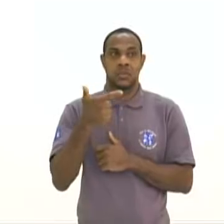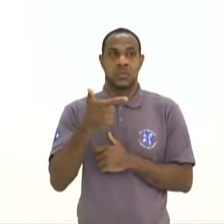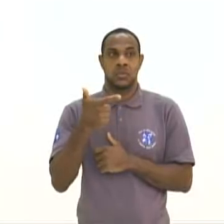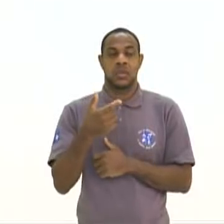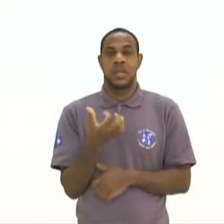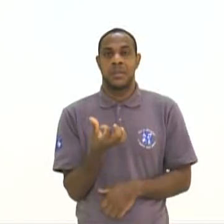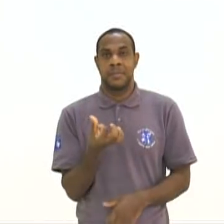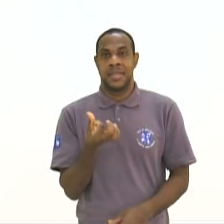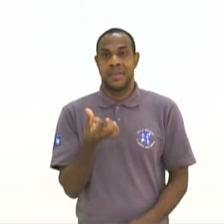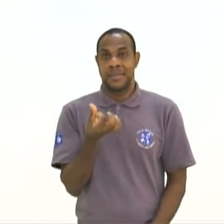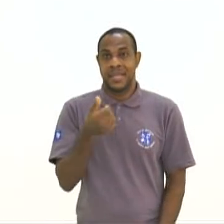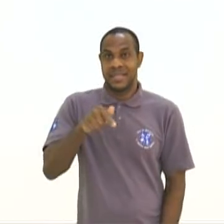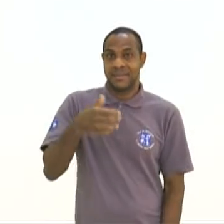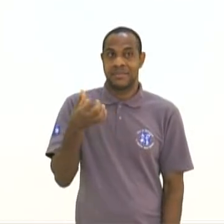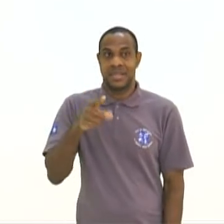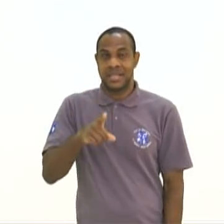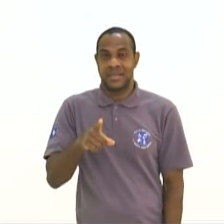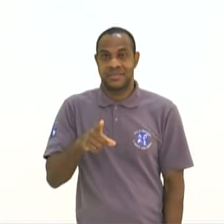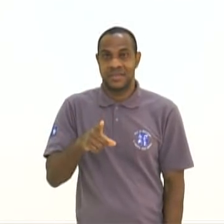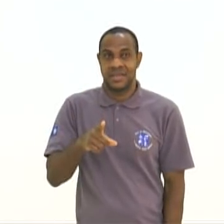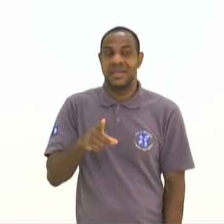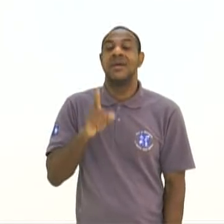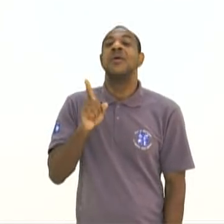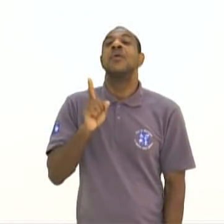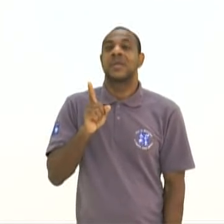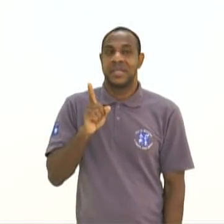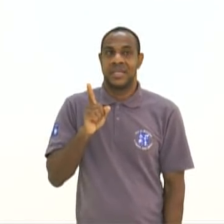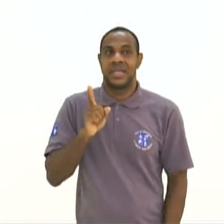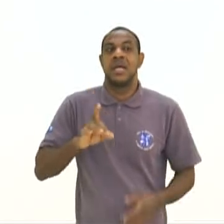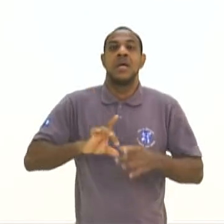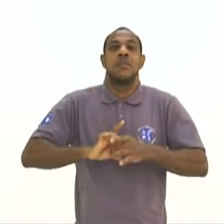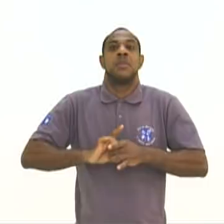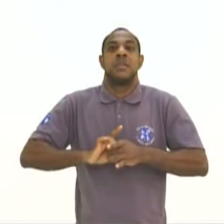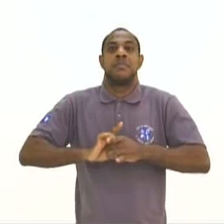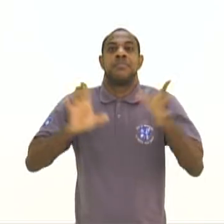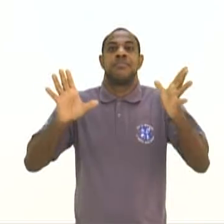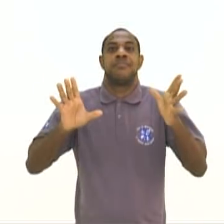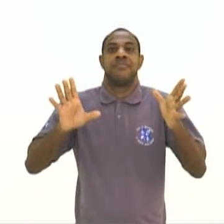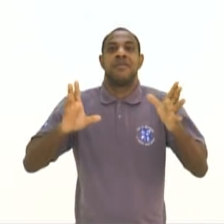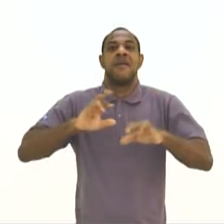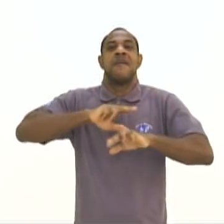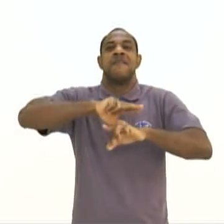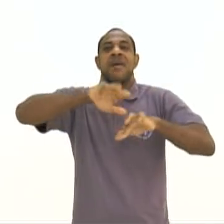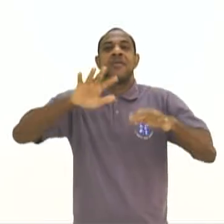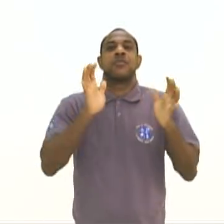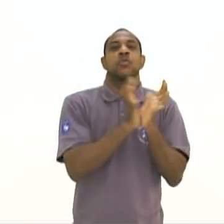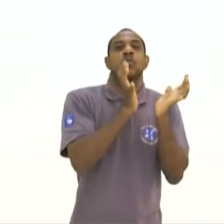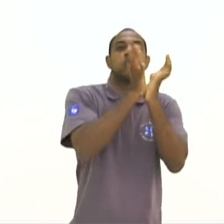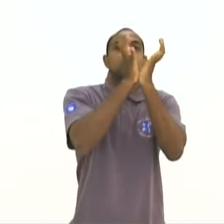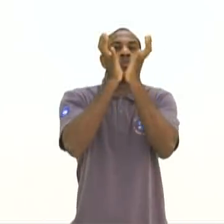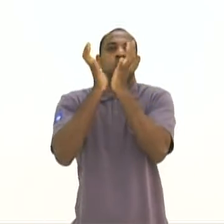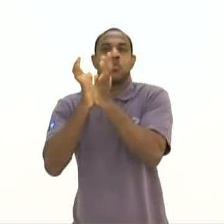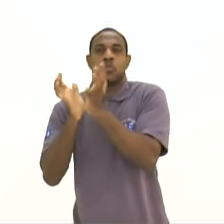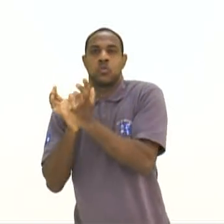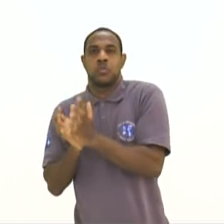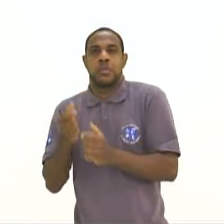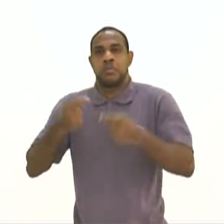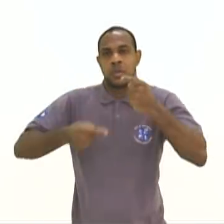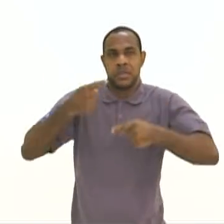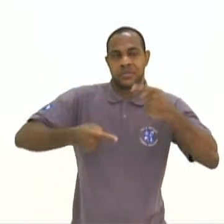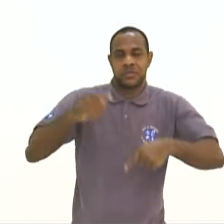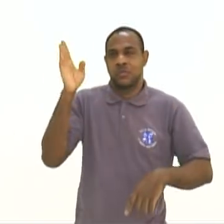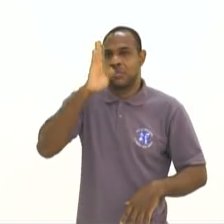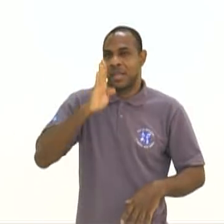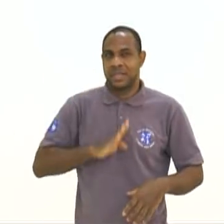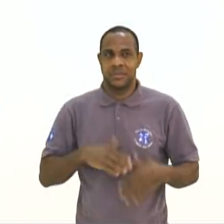6767, que é a lei que autorizava a volta dos vários partidos políticos ao Brasil, que acabava com o bipartidarismo. O